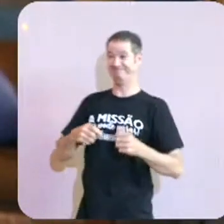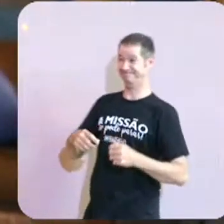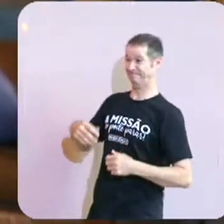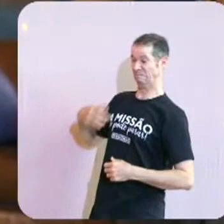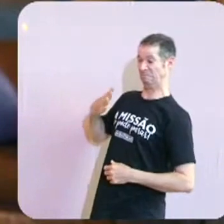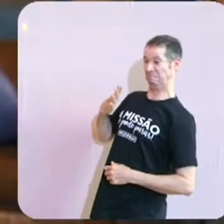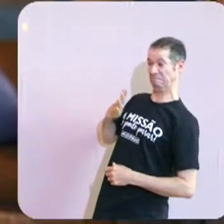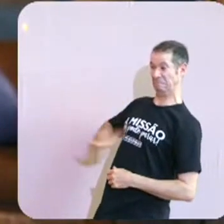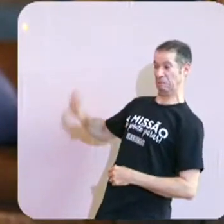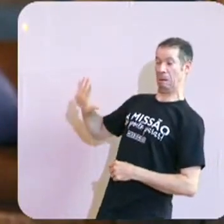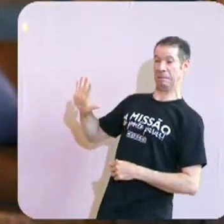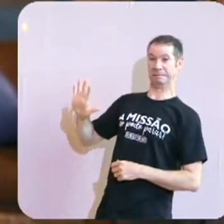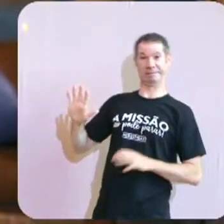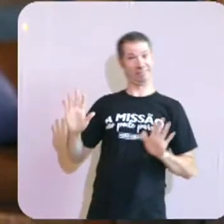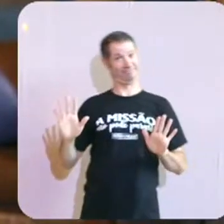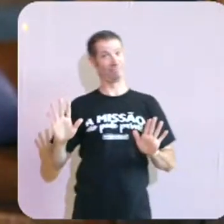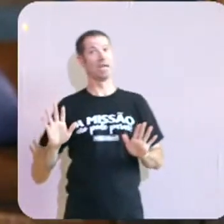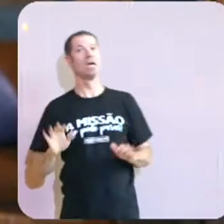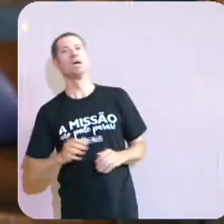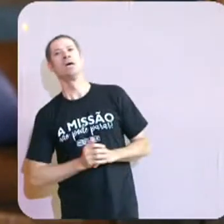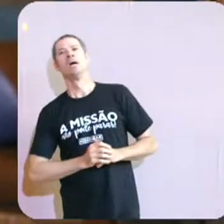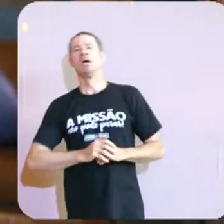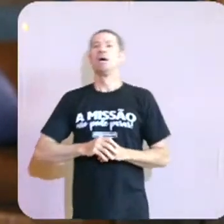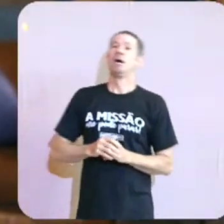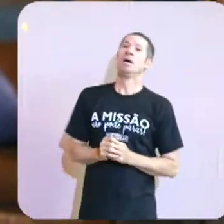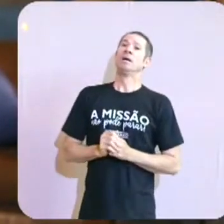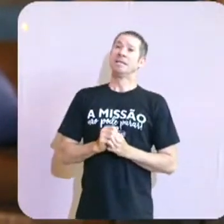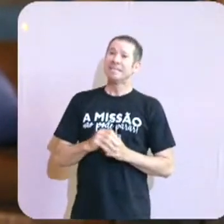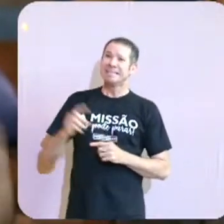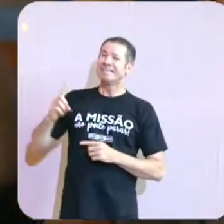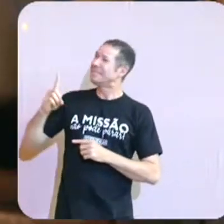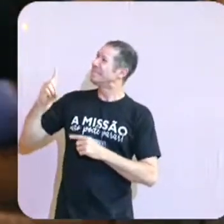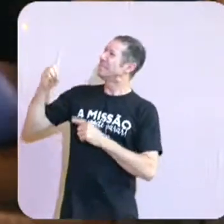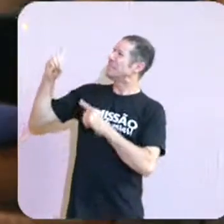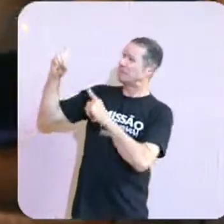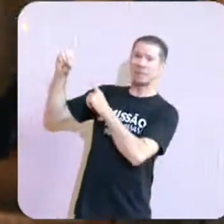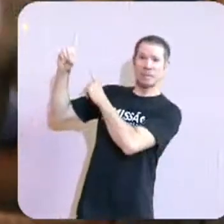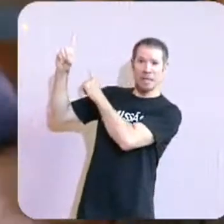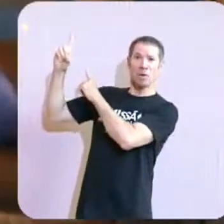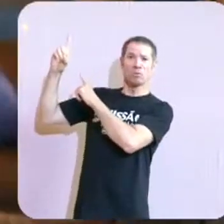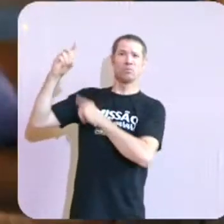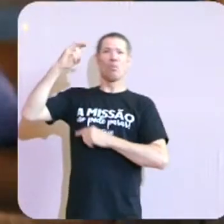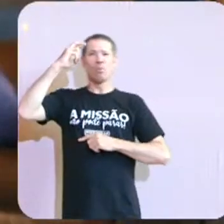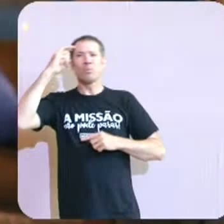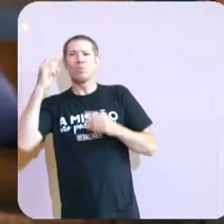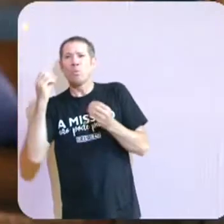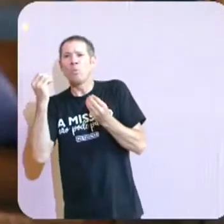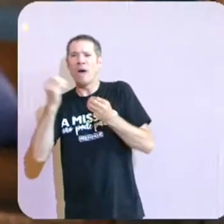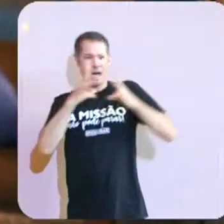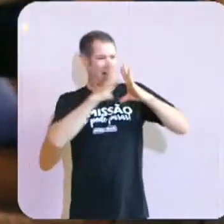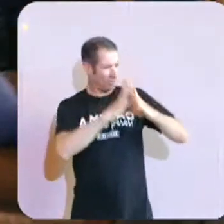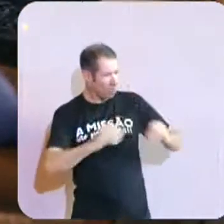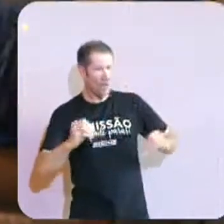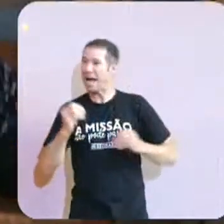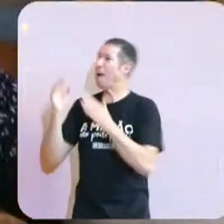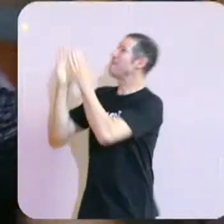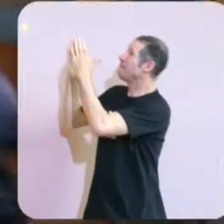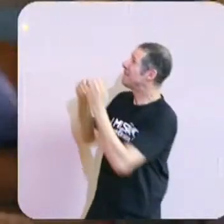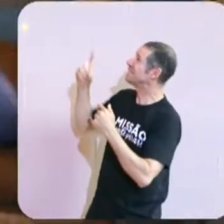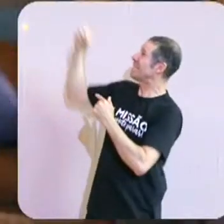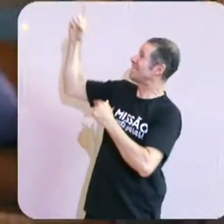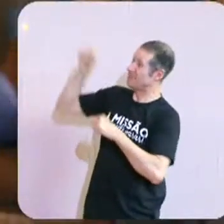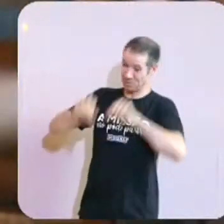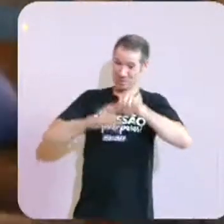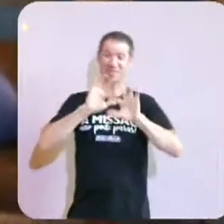os aprisiona ali. Ele dirá assim, peça e Deus ouvirá, peça por cura e Ele vai curar, peça por conversão